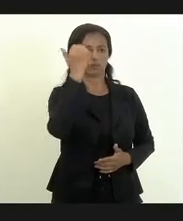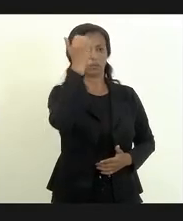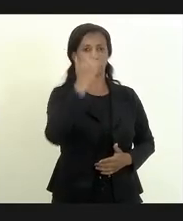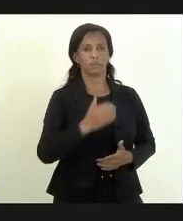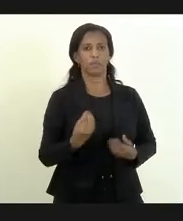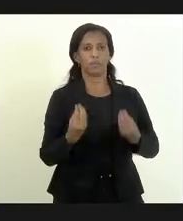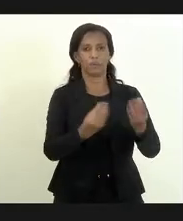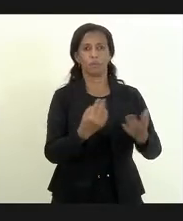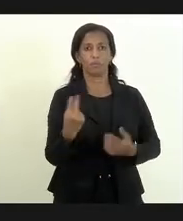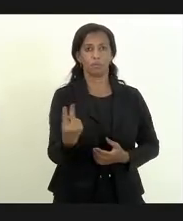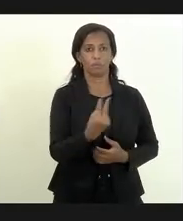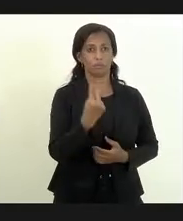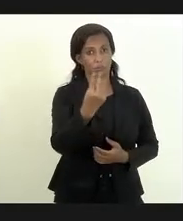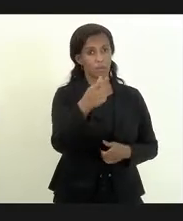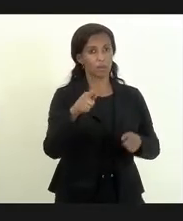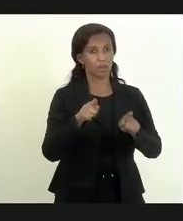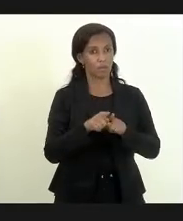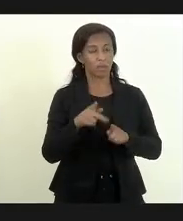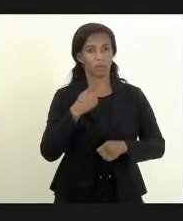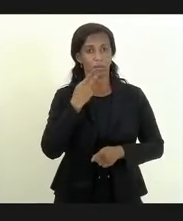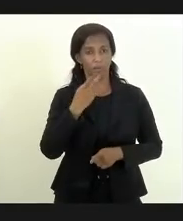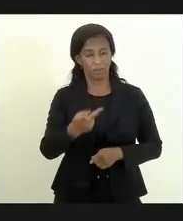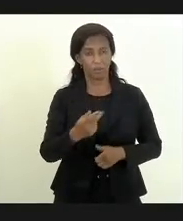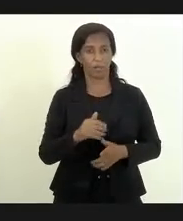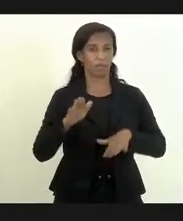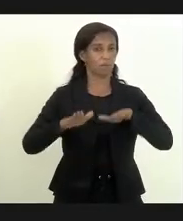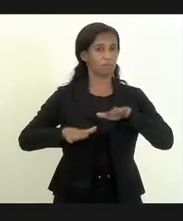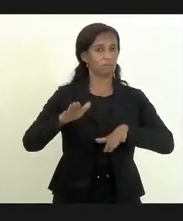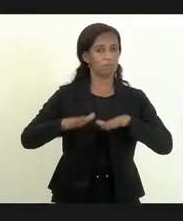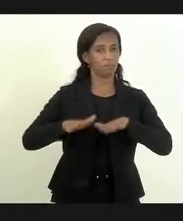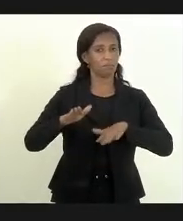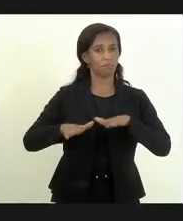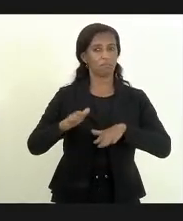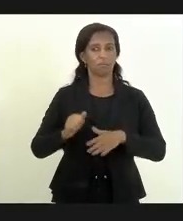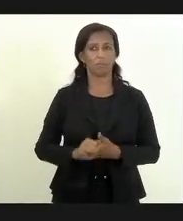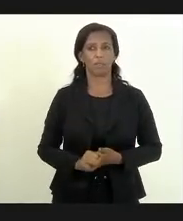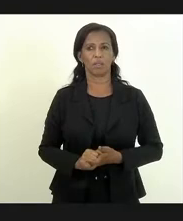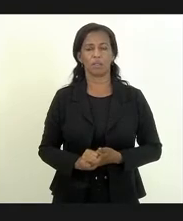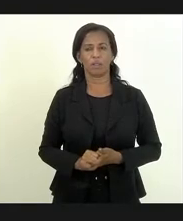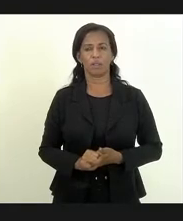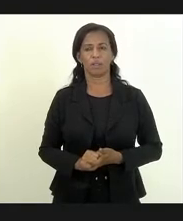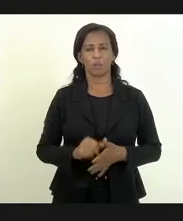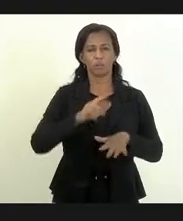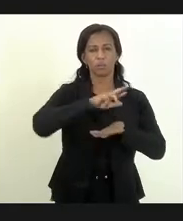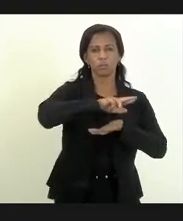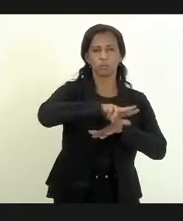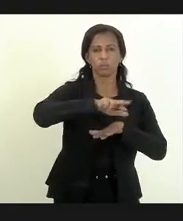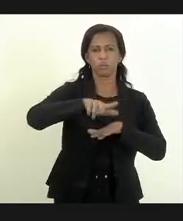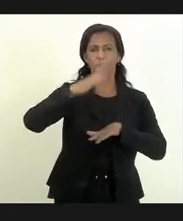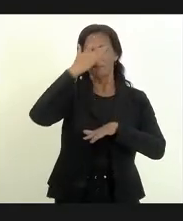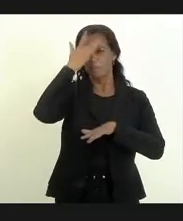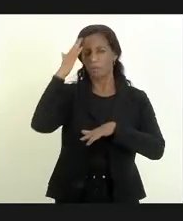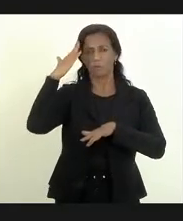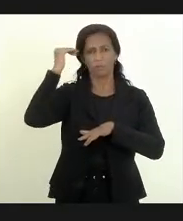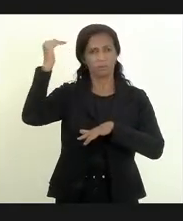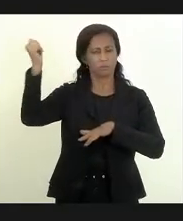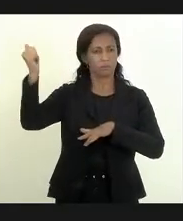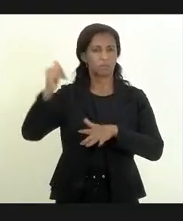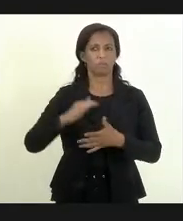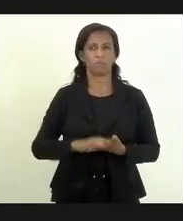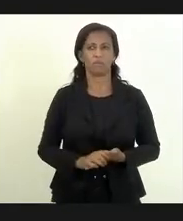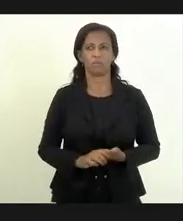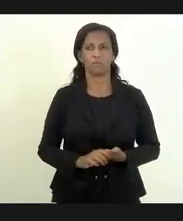abolição. E dizer e registrar que mesmo com tantos negros, tantas negras que